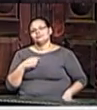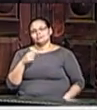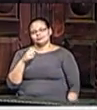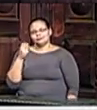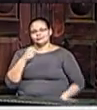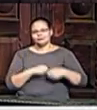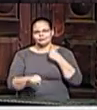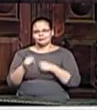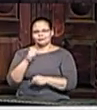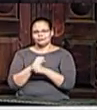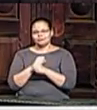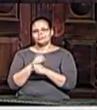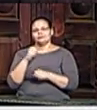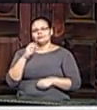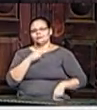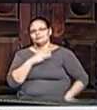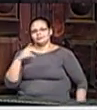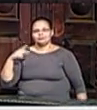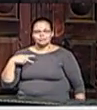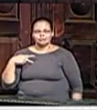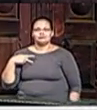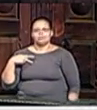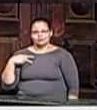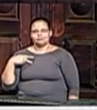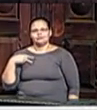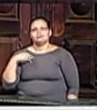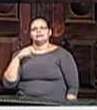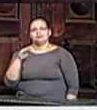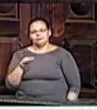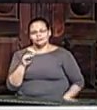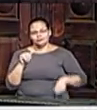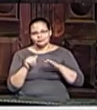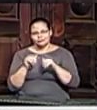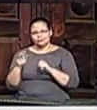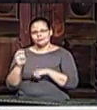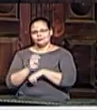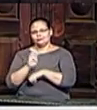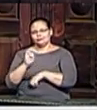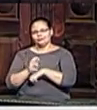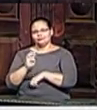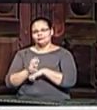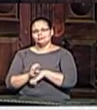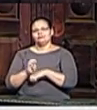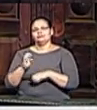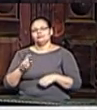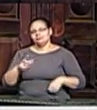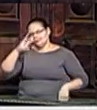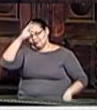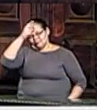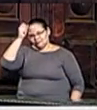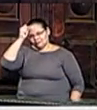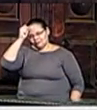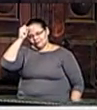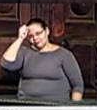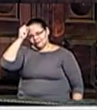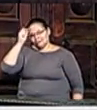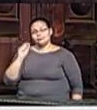benefícios fiscais. Tem que sentar na mesa e tentar negociar. Não é para todo